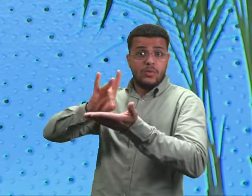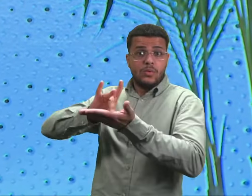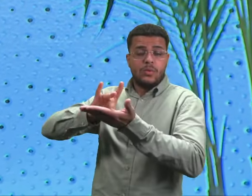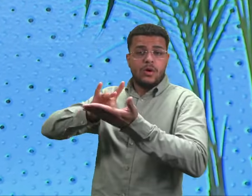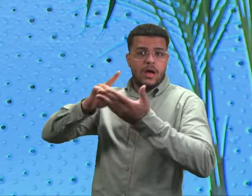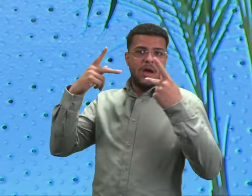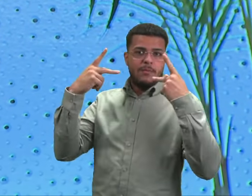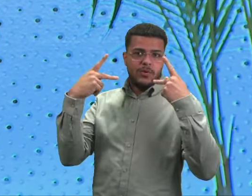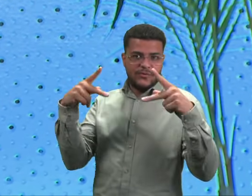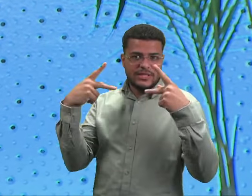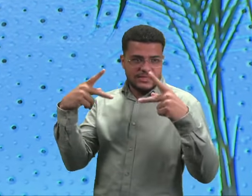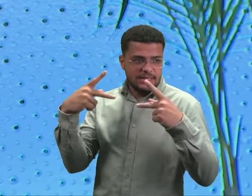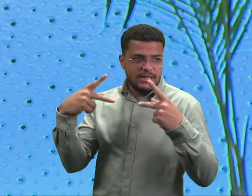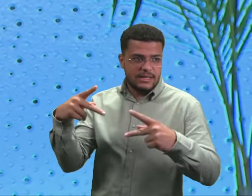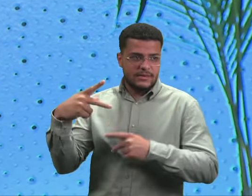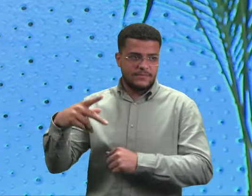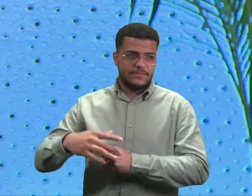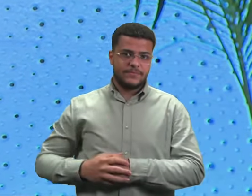saiu.